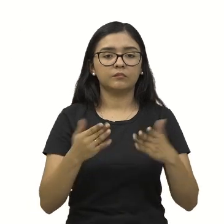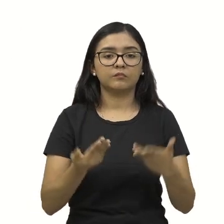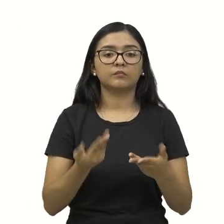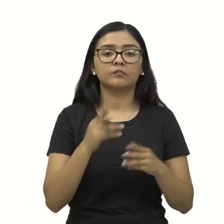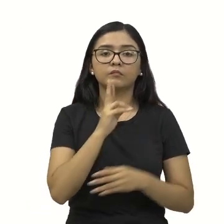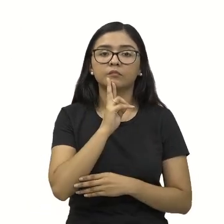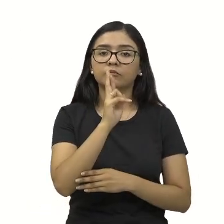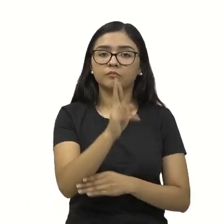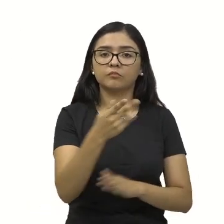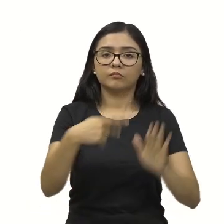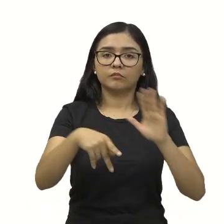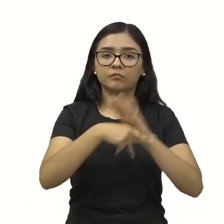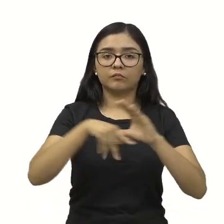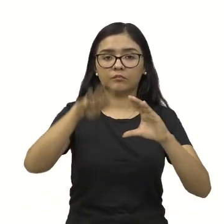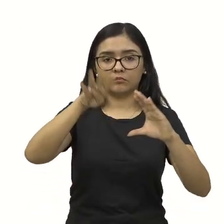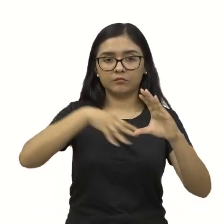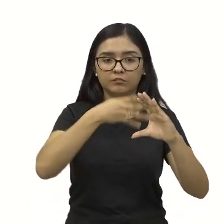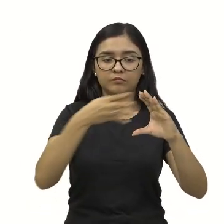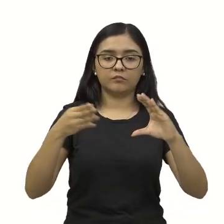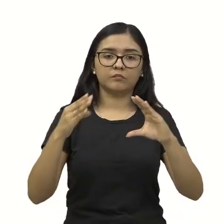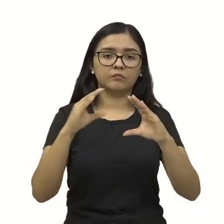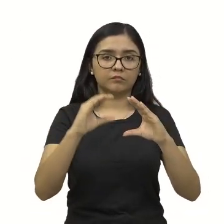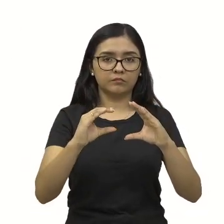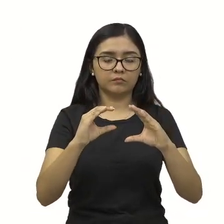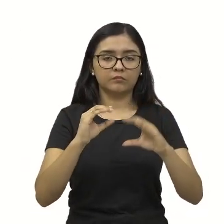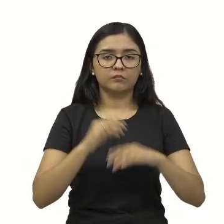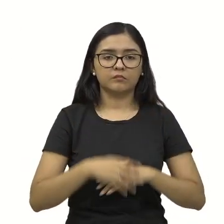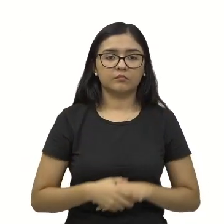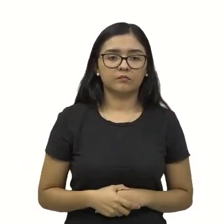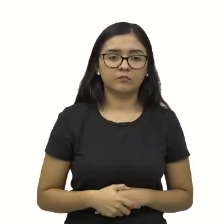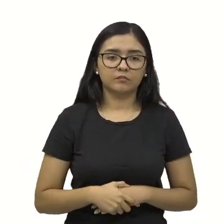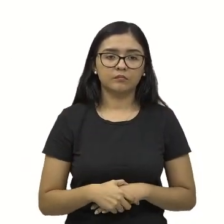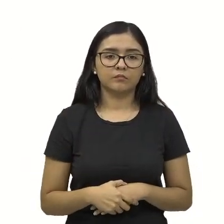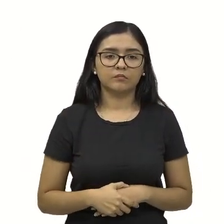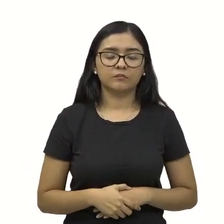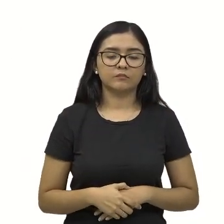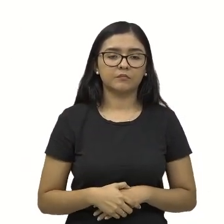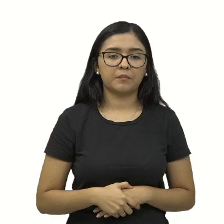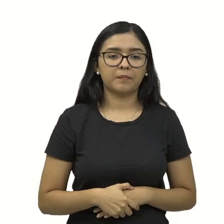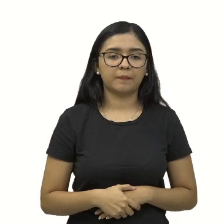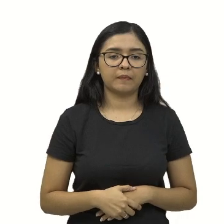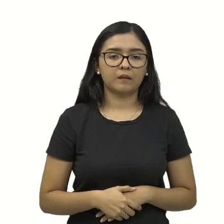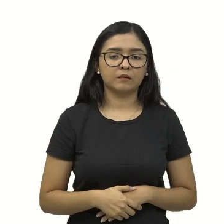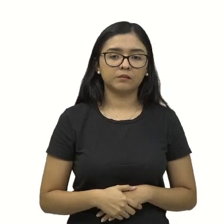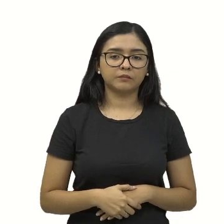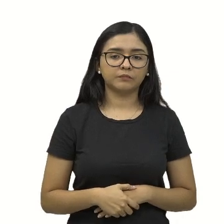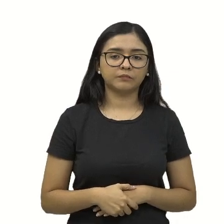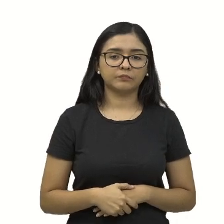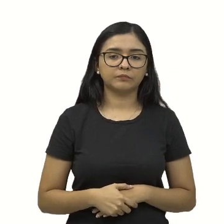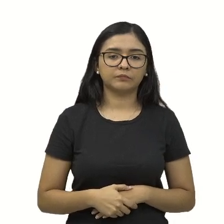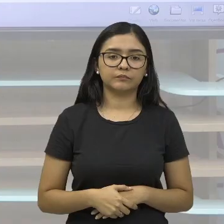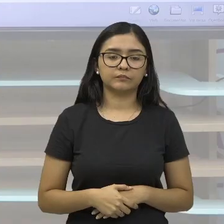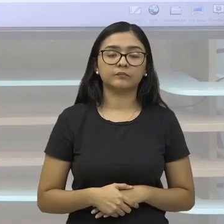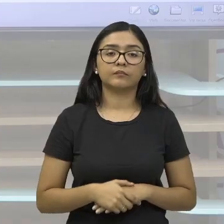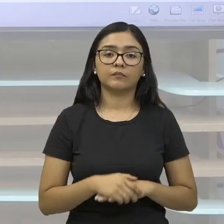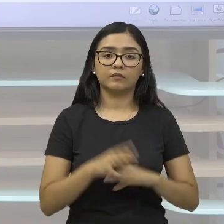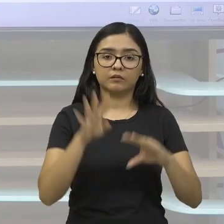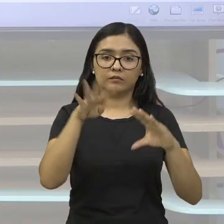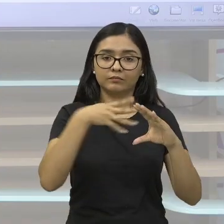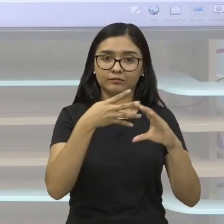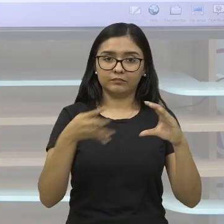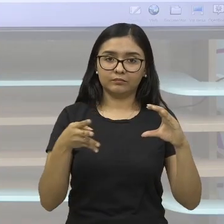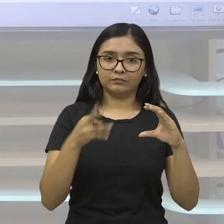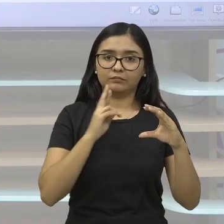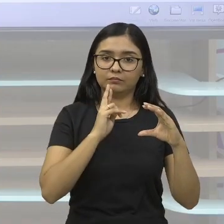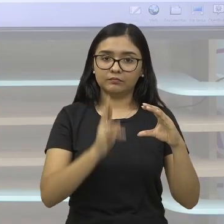resultado da nossa operação, tá? Aqui está a matriz